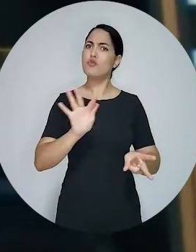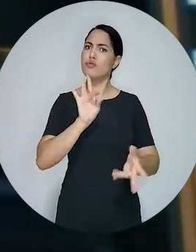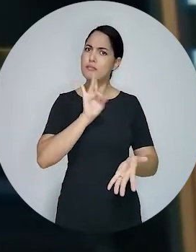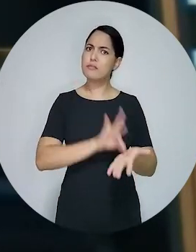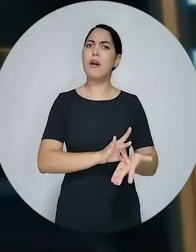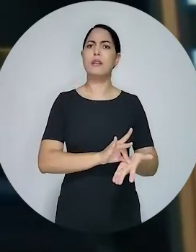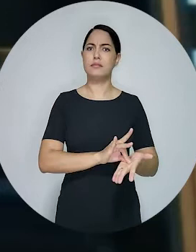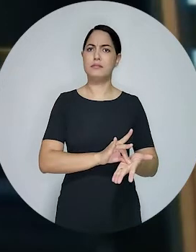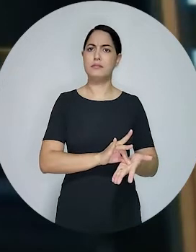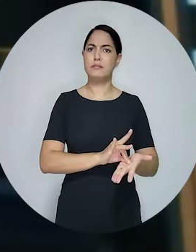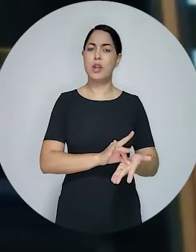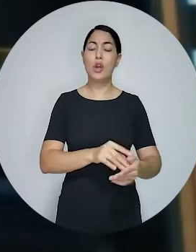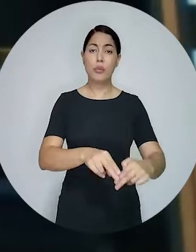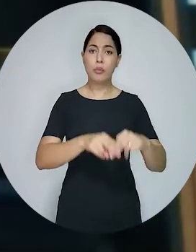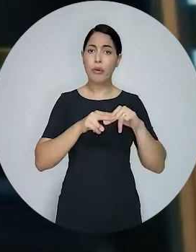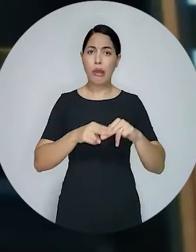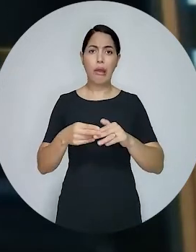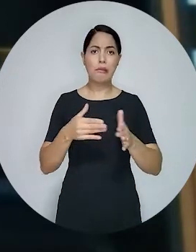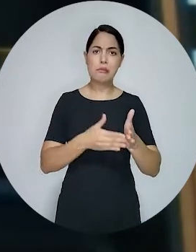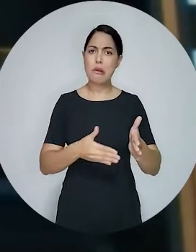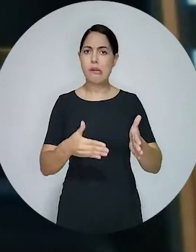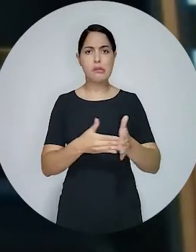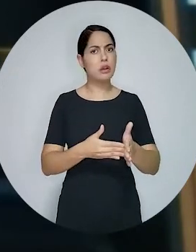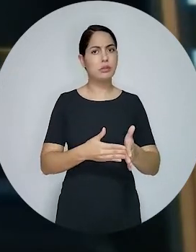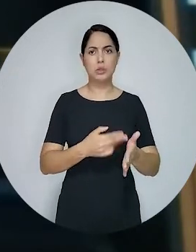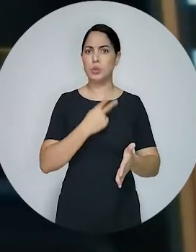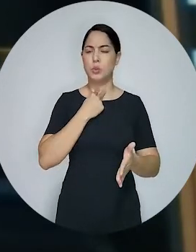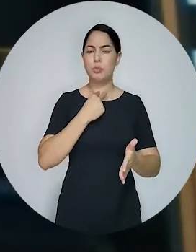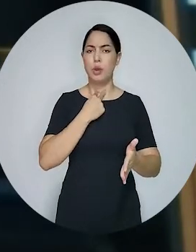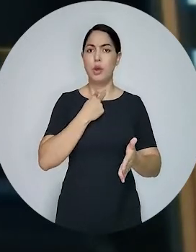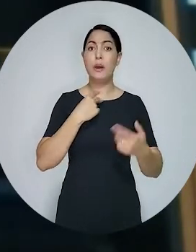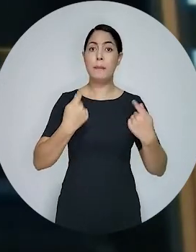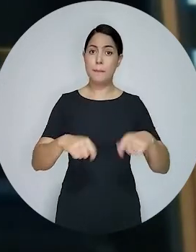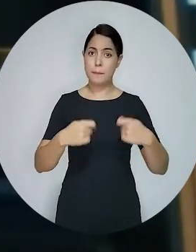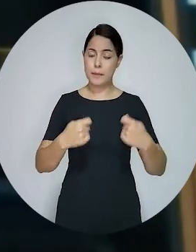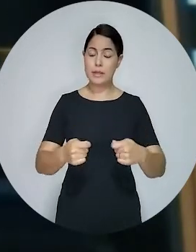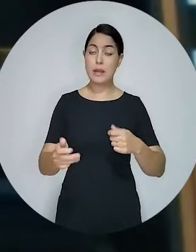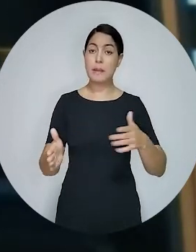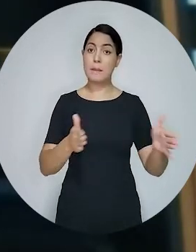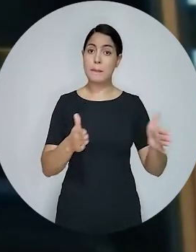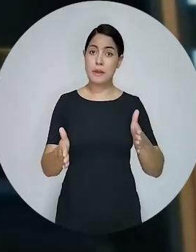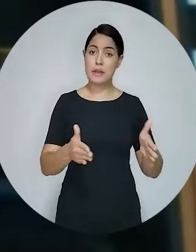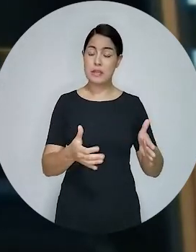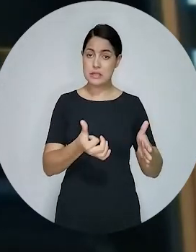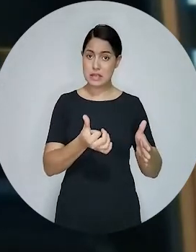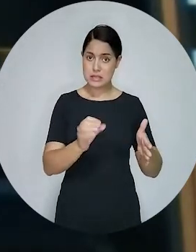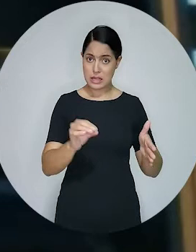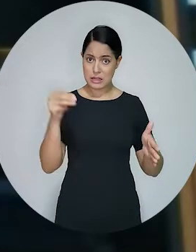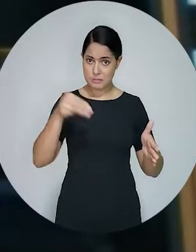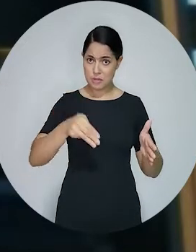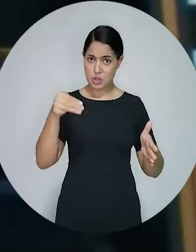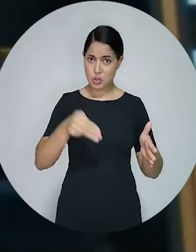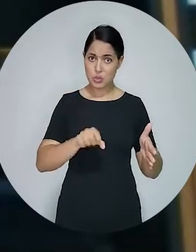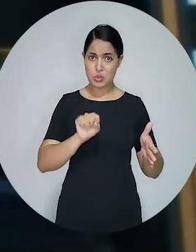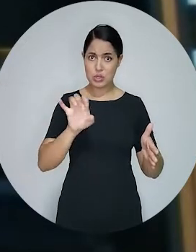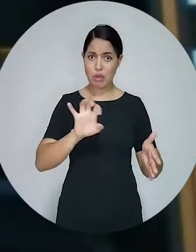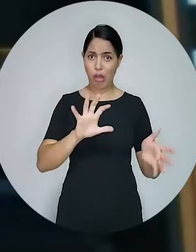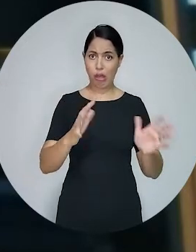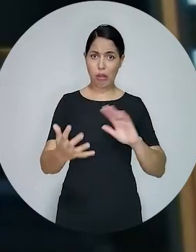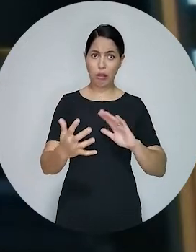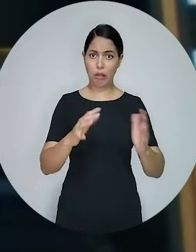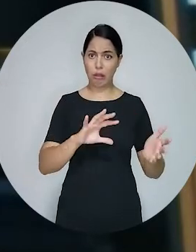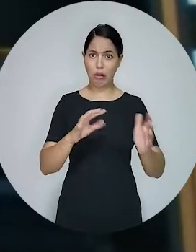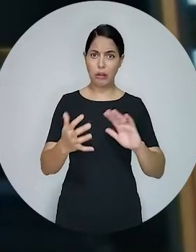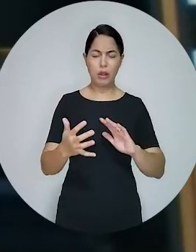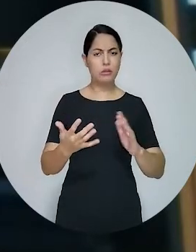certidões que estão sendo expedidas quase que diariamente, de indisponibilidade do sistema superior a 60 minutos, como assim também